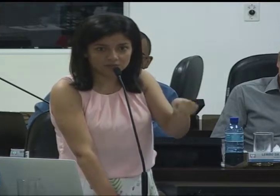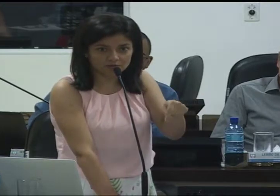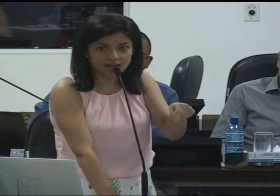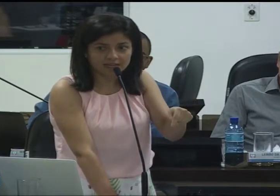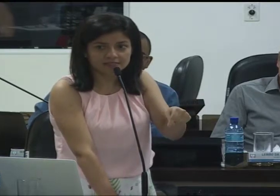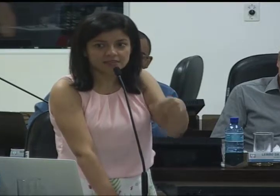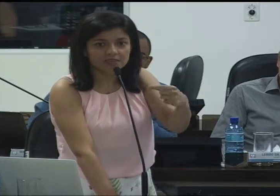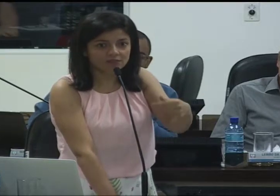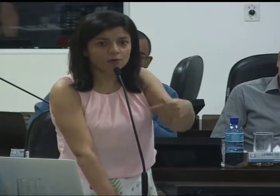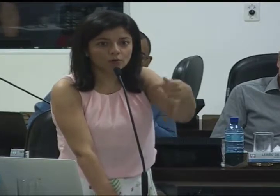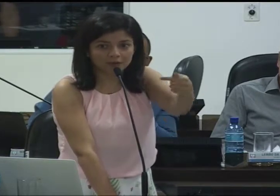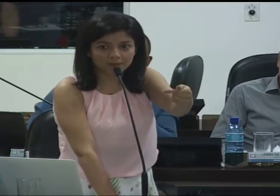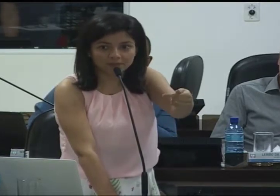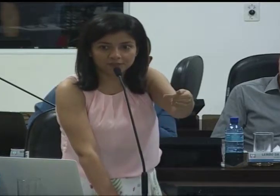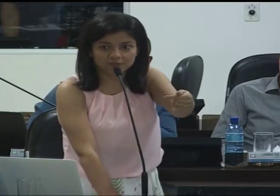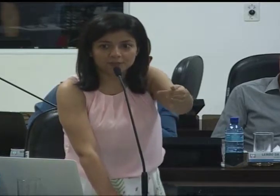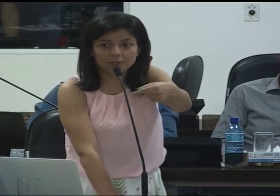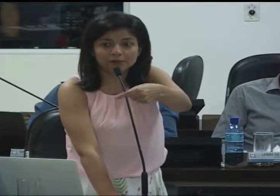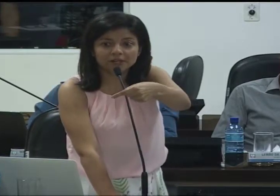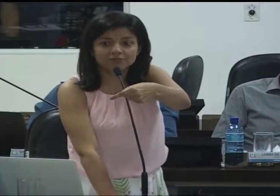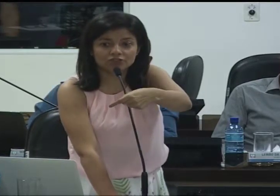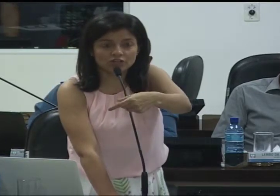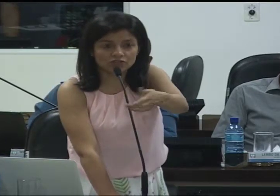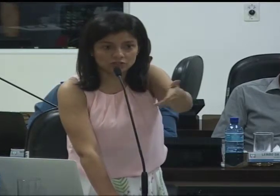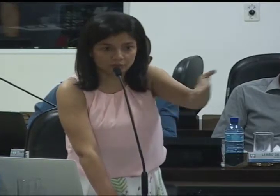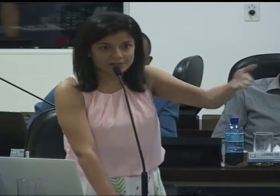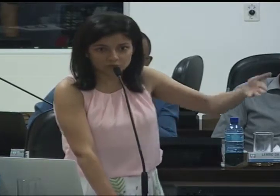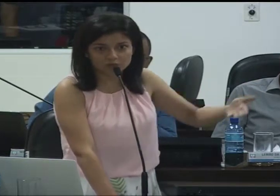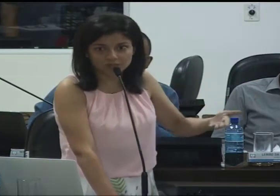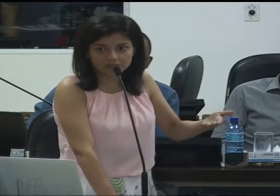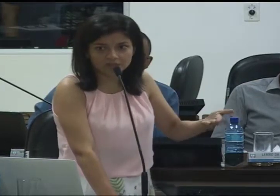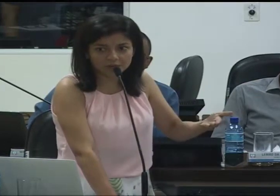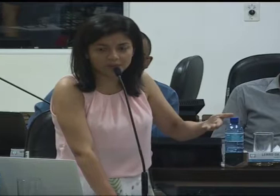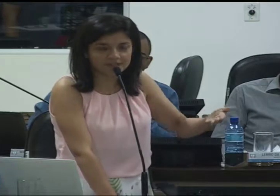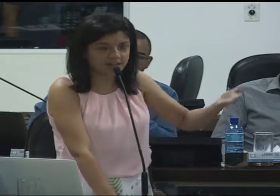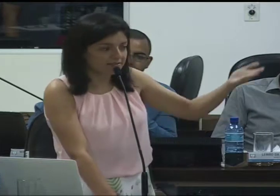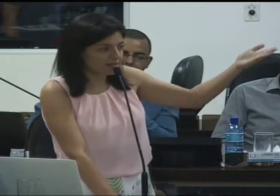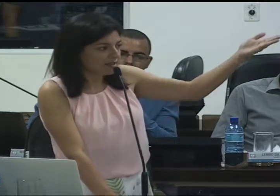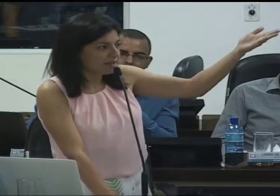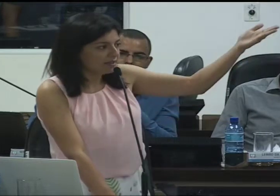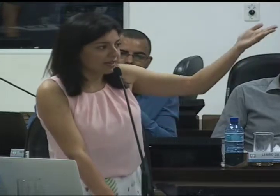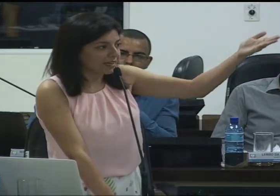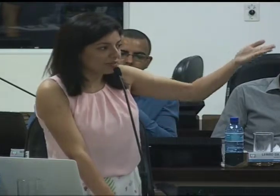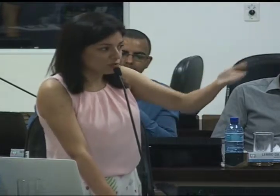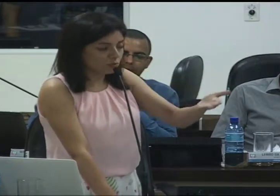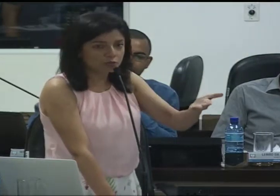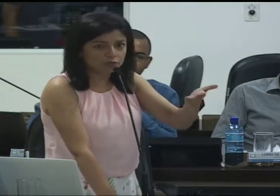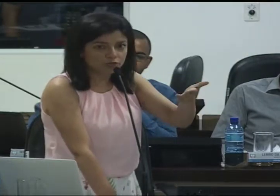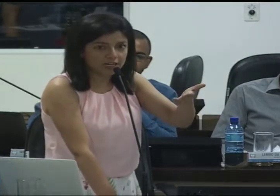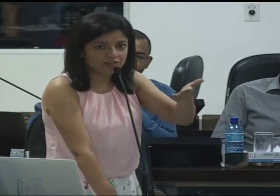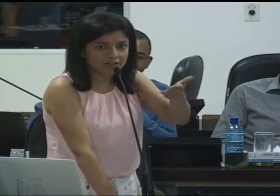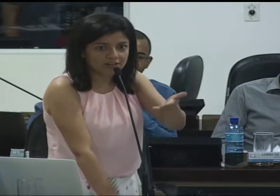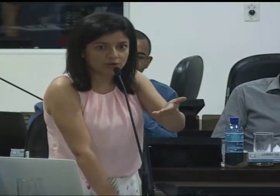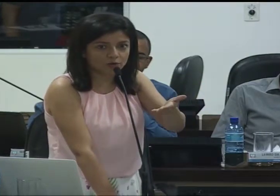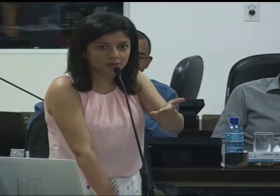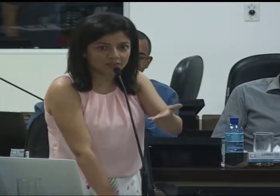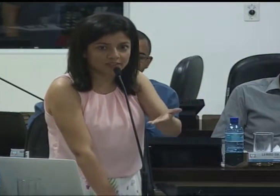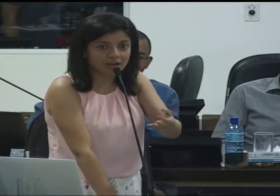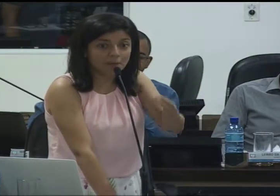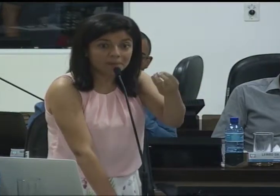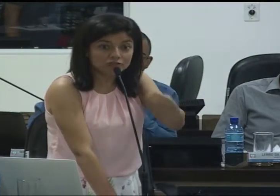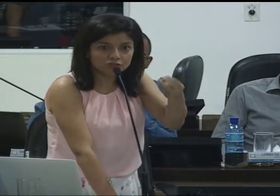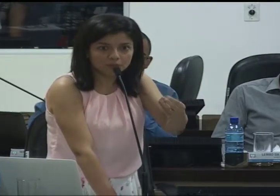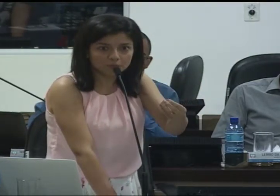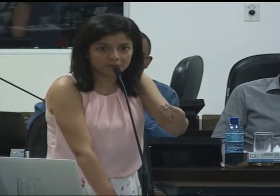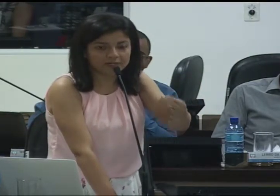redes sociais, e vou colocar para frente também, porque quase todos aqui estiveram presentes naquele discurso do gerente da Caixa Econômica